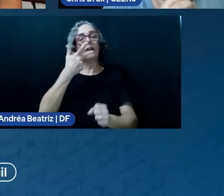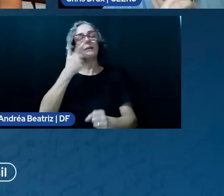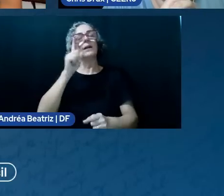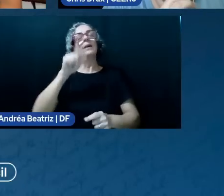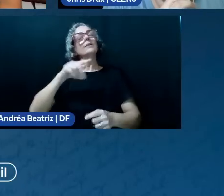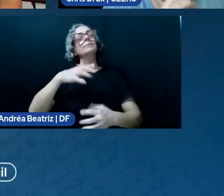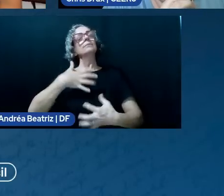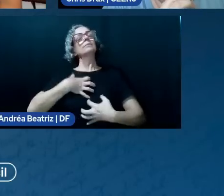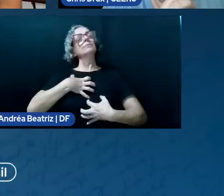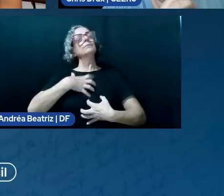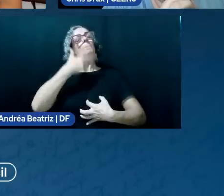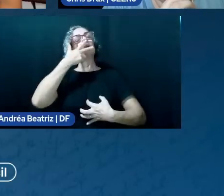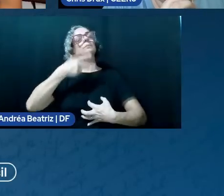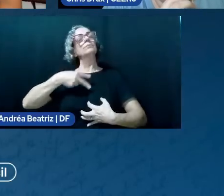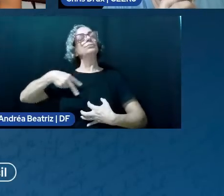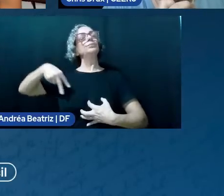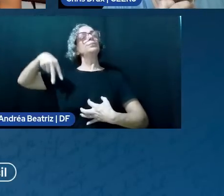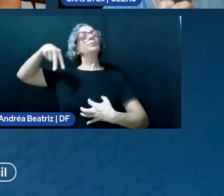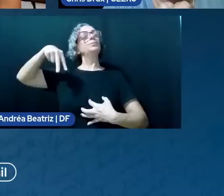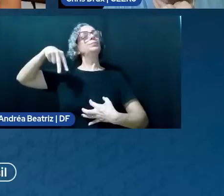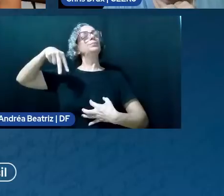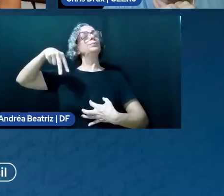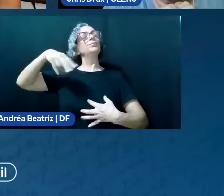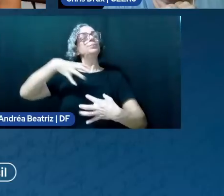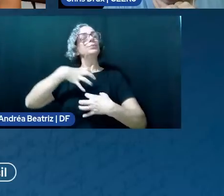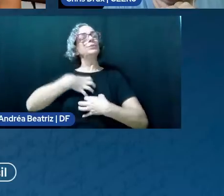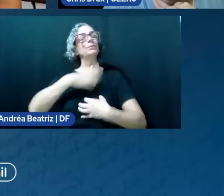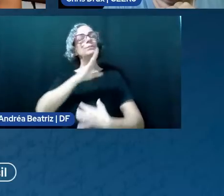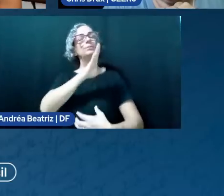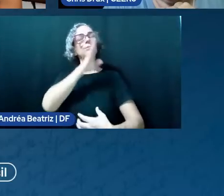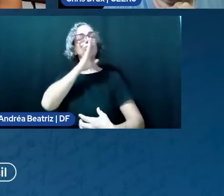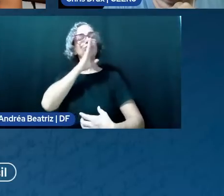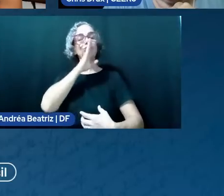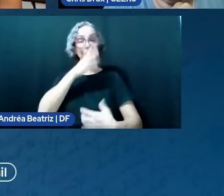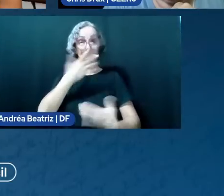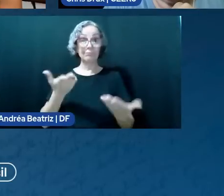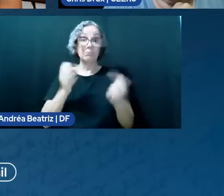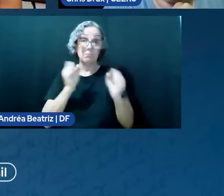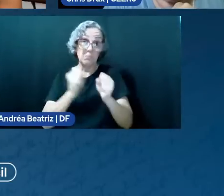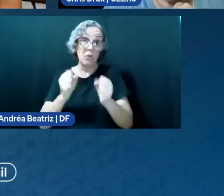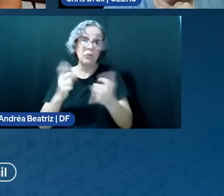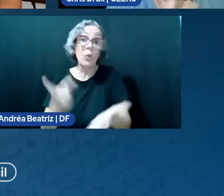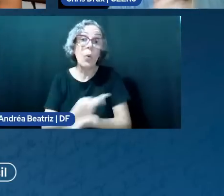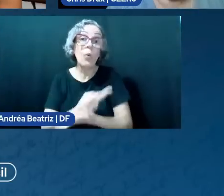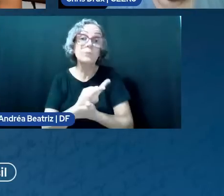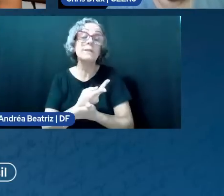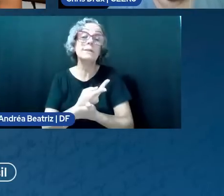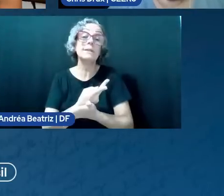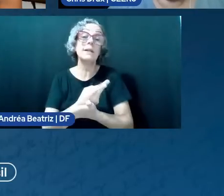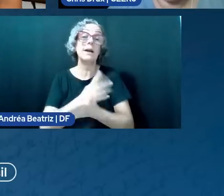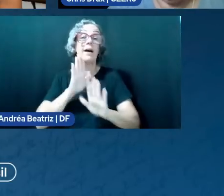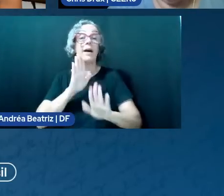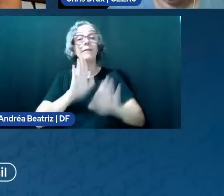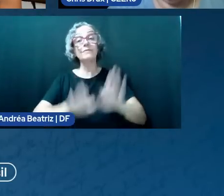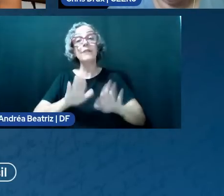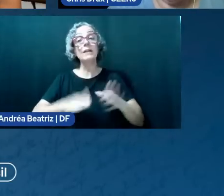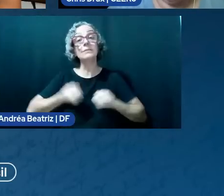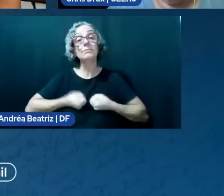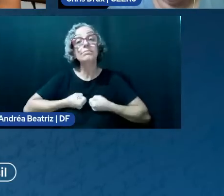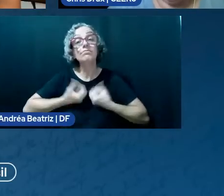sofredor, por exemplo, durante uma reunião mediúnica, pode ser que a maneira dele se manifestar seja uma maneira